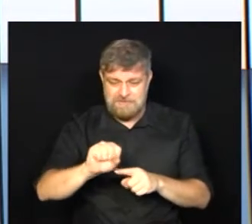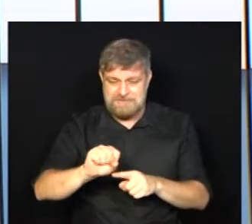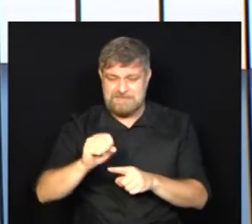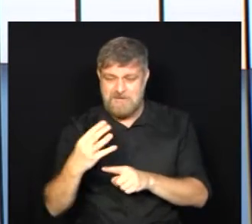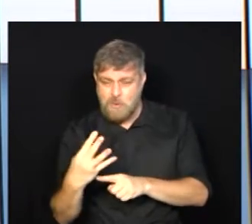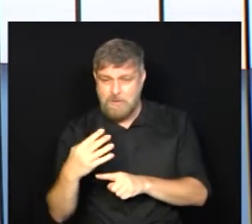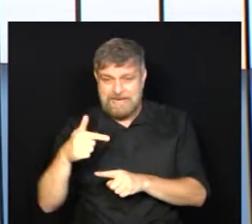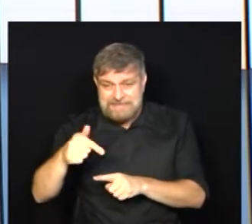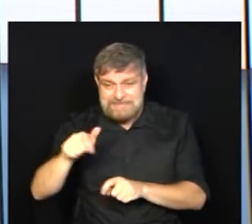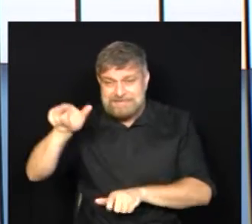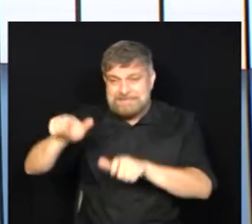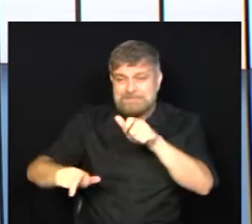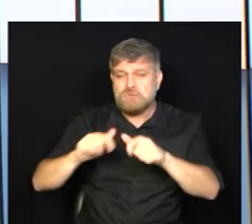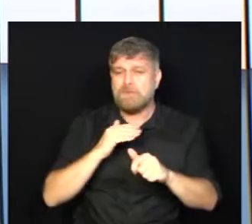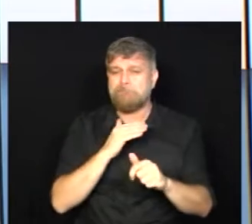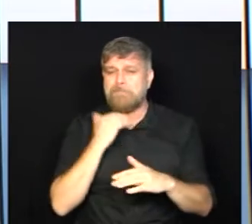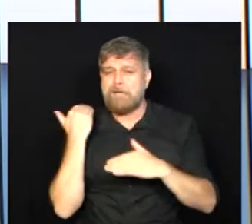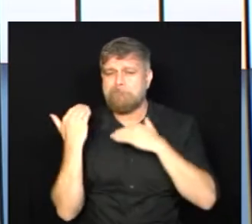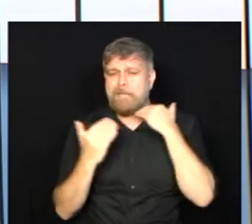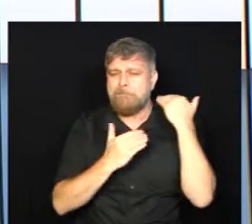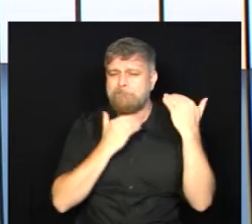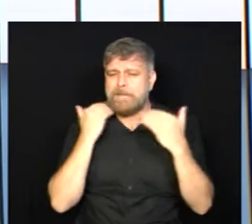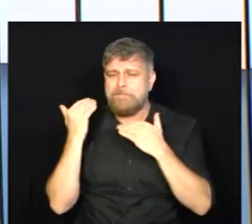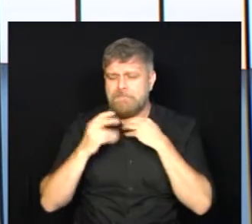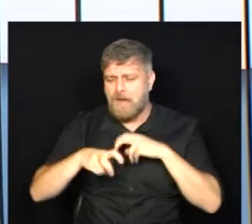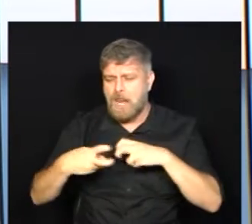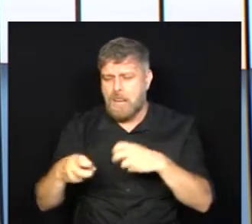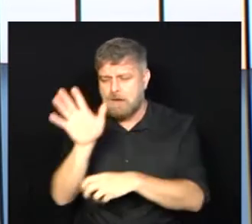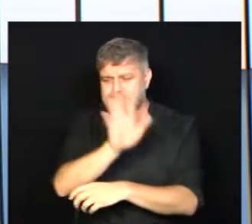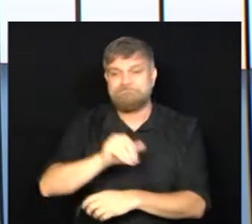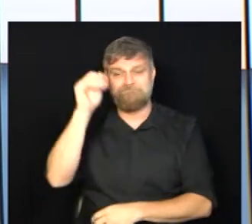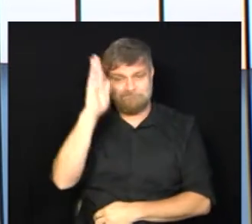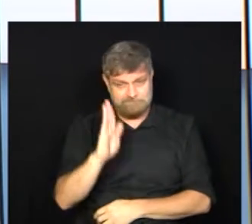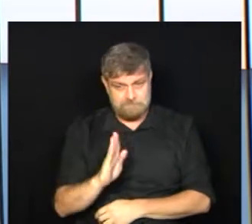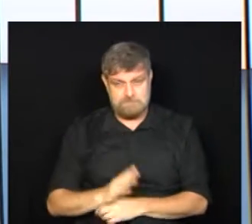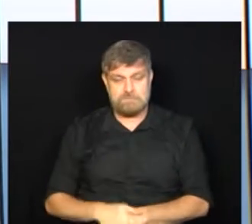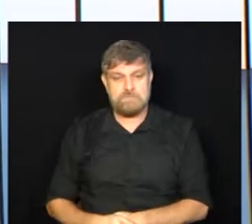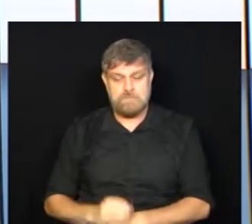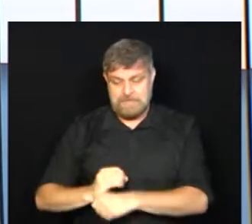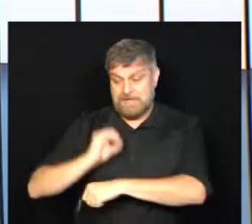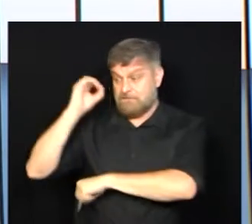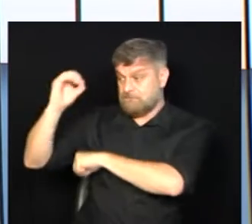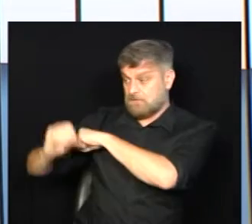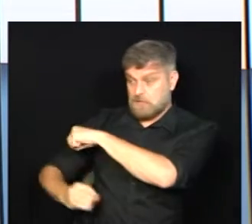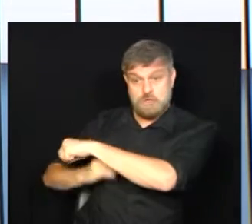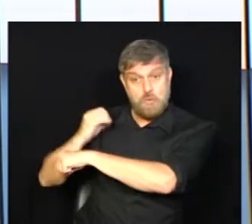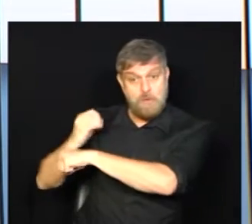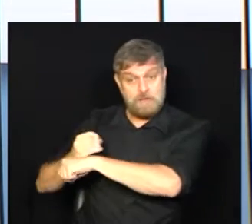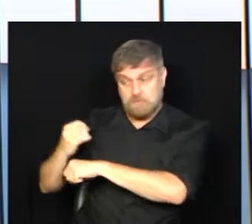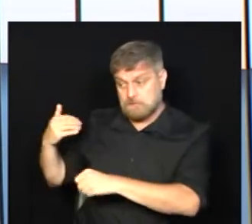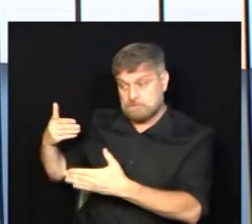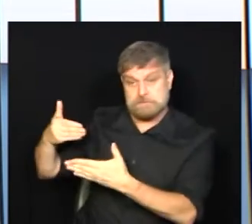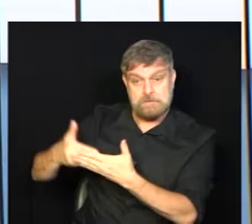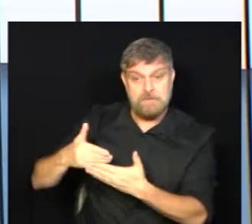209.847 óbitos no nosso país. Nós temos, olha, em 24 horas, o país somou